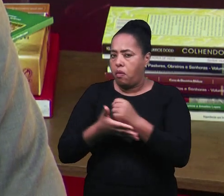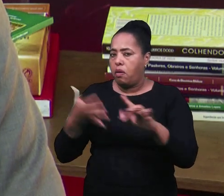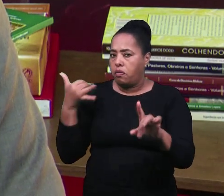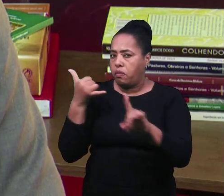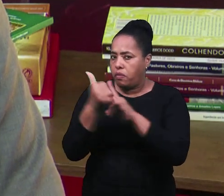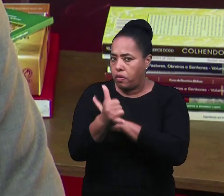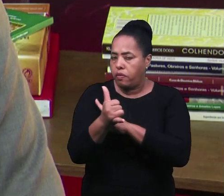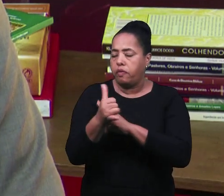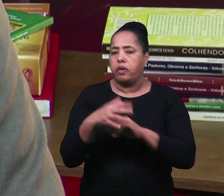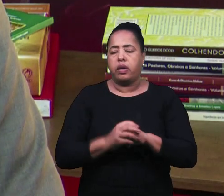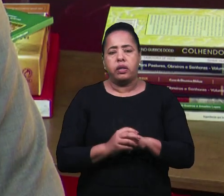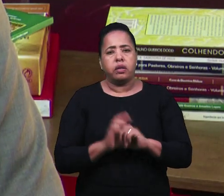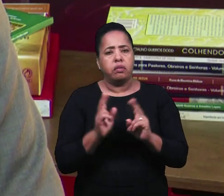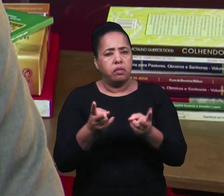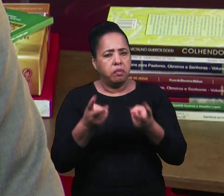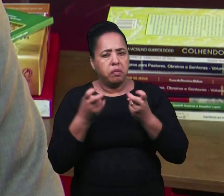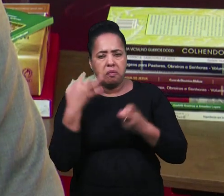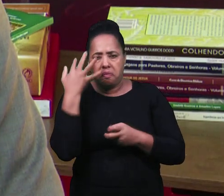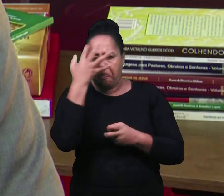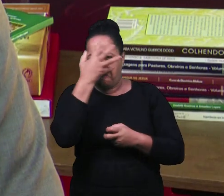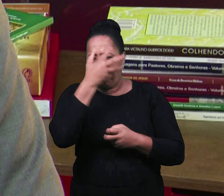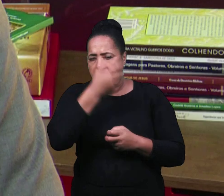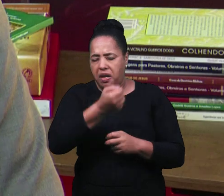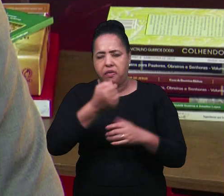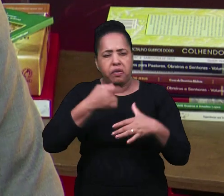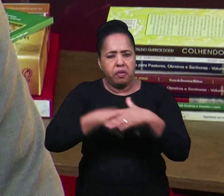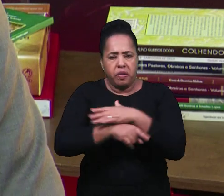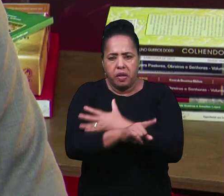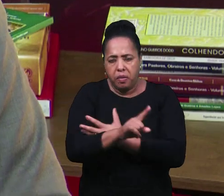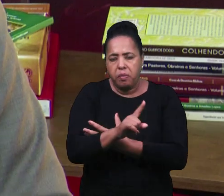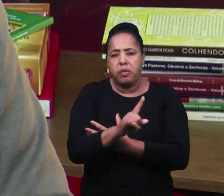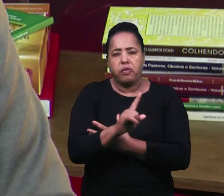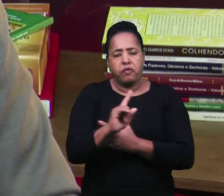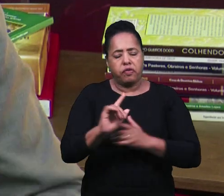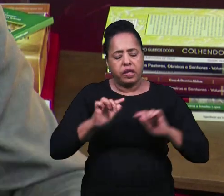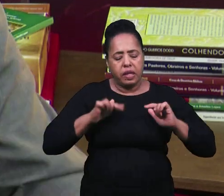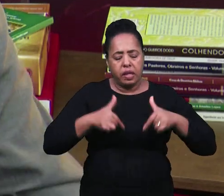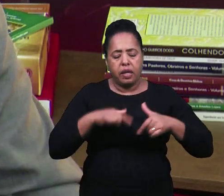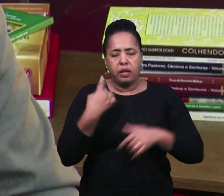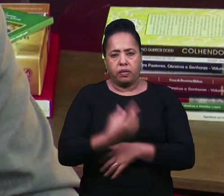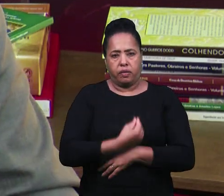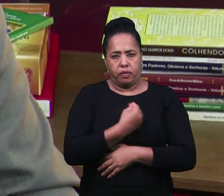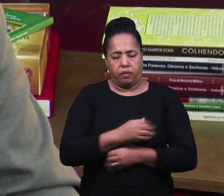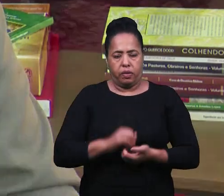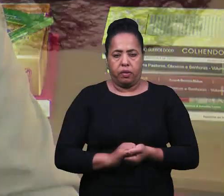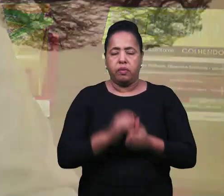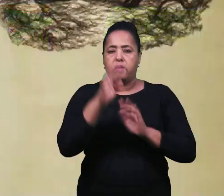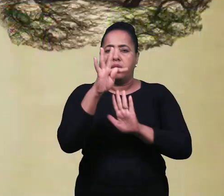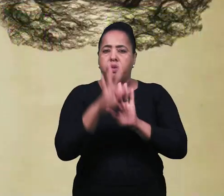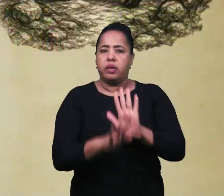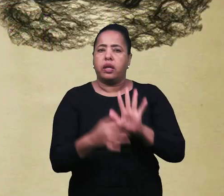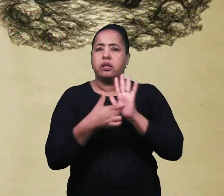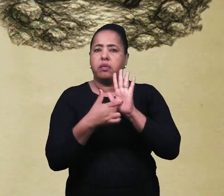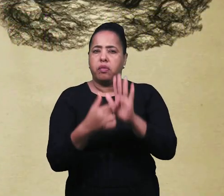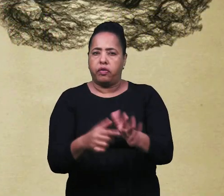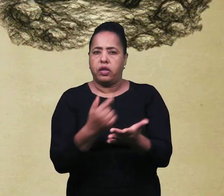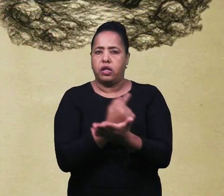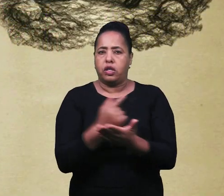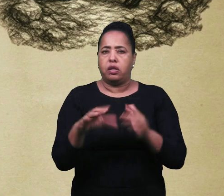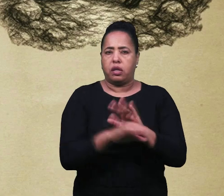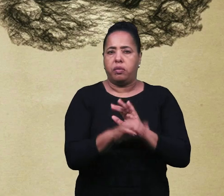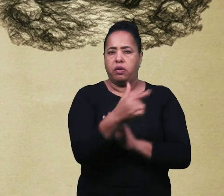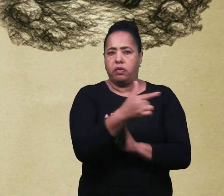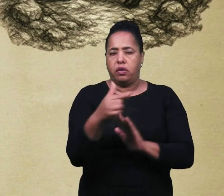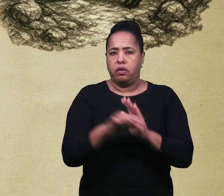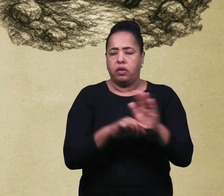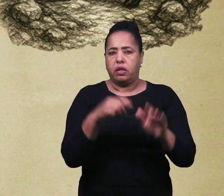algo extremamente belo e profundo que toca muito as nossas vidas. Mas o texto ele diz assim, Gênesis 22,